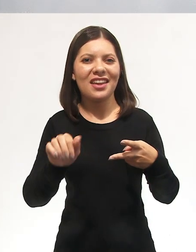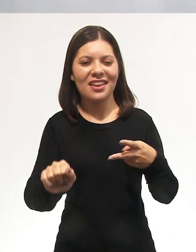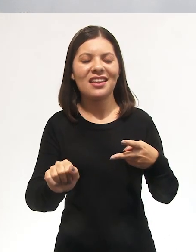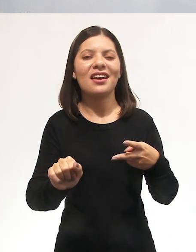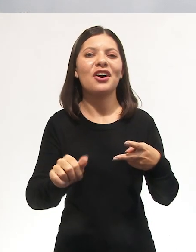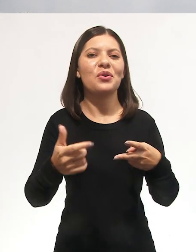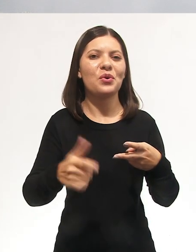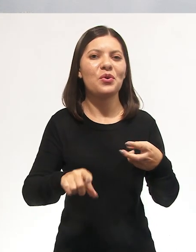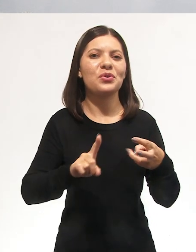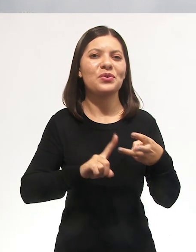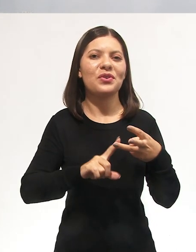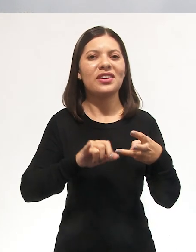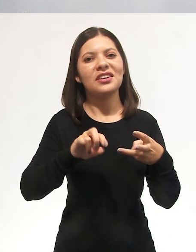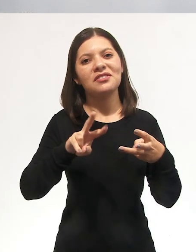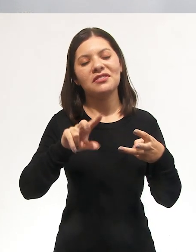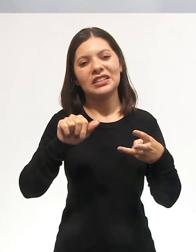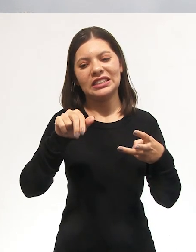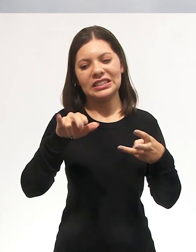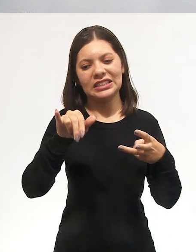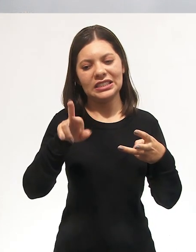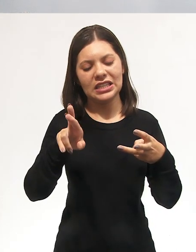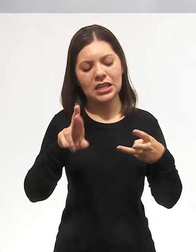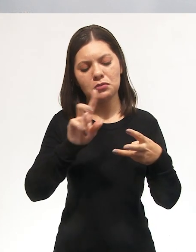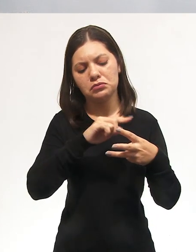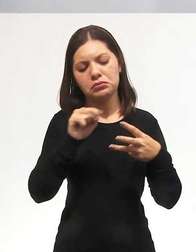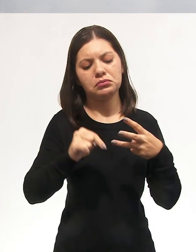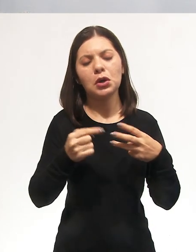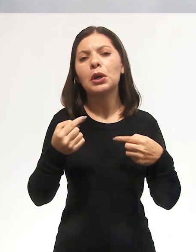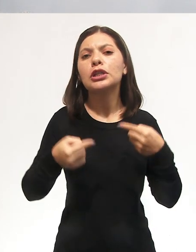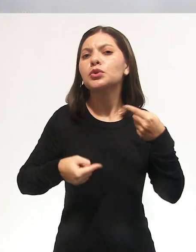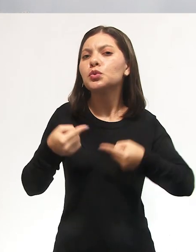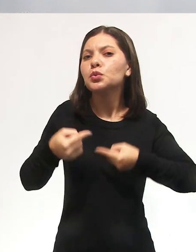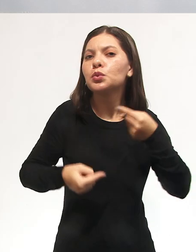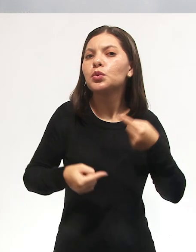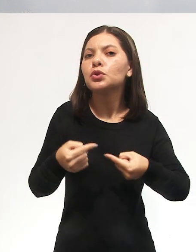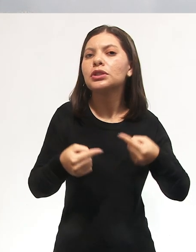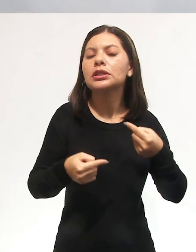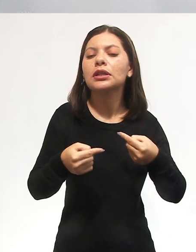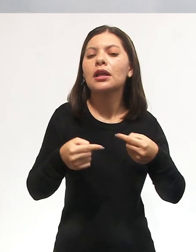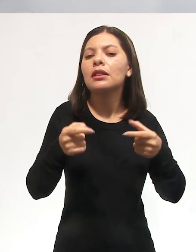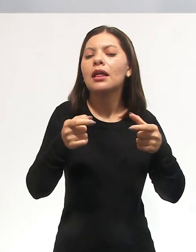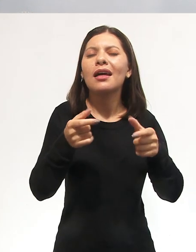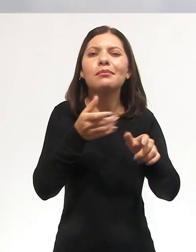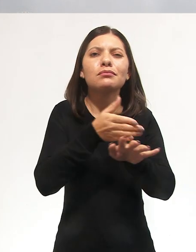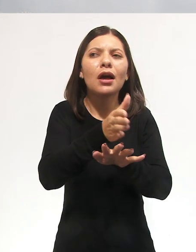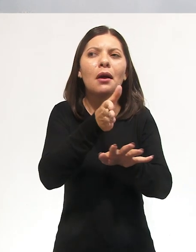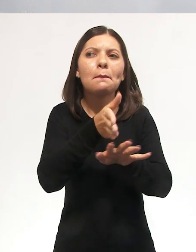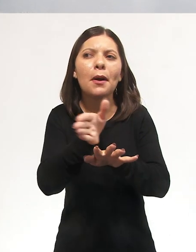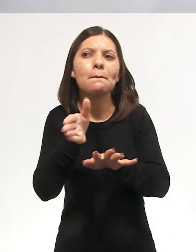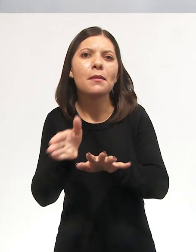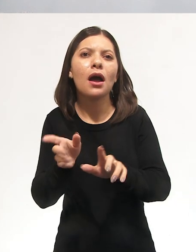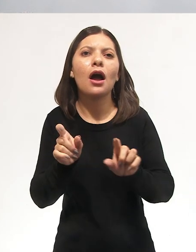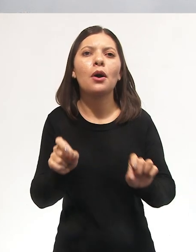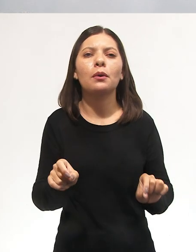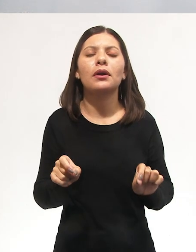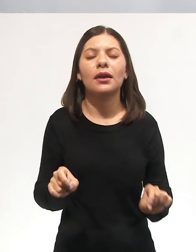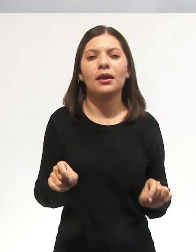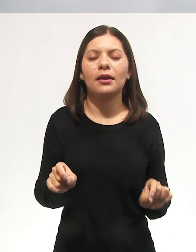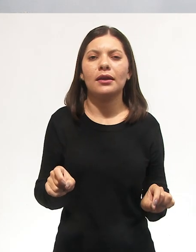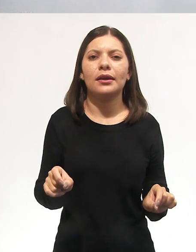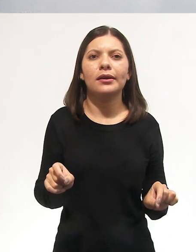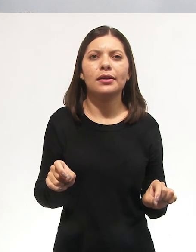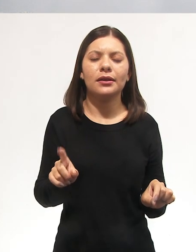Candu, a Ivani Catarina Fazenda, vão discutir algumas dimensões que são as dimensões